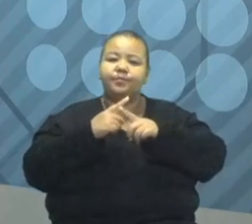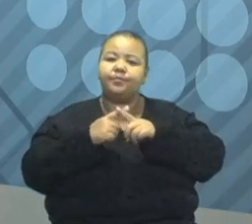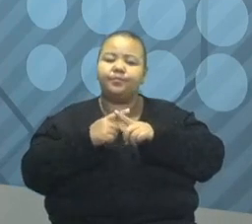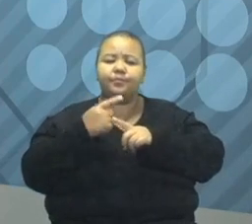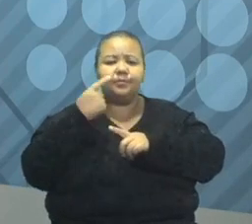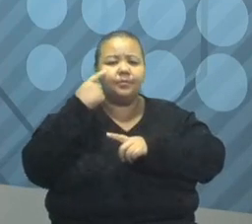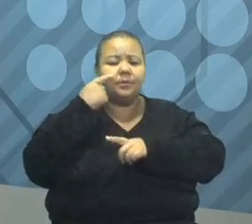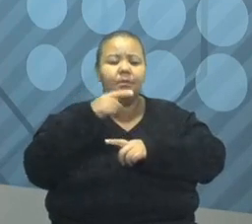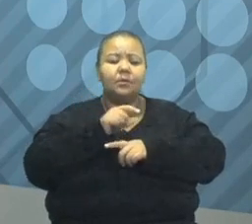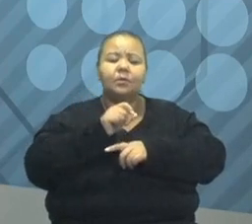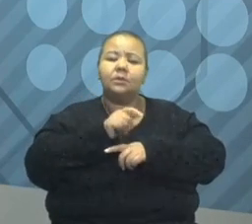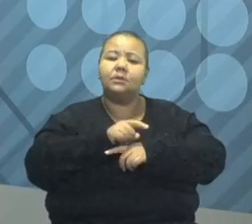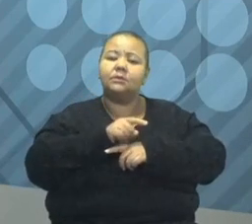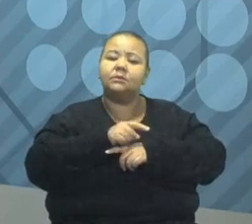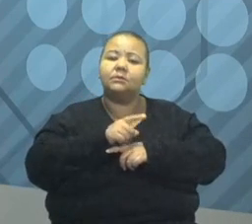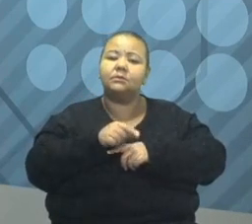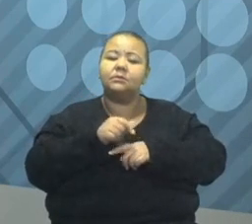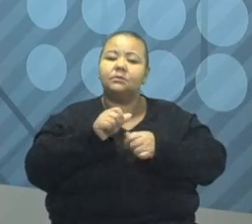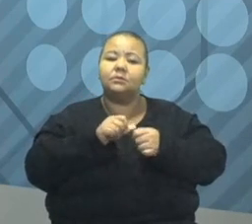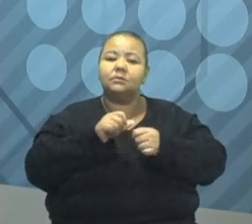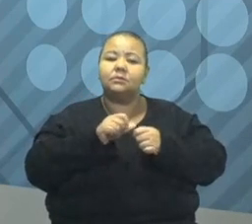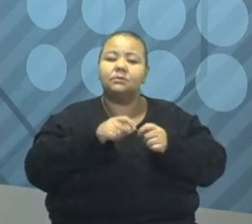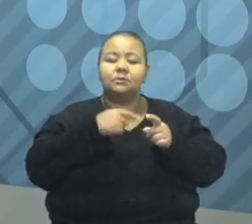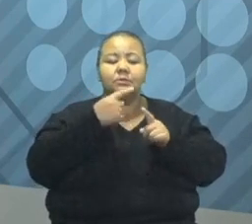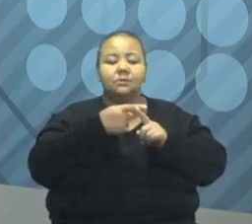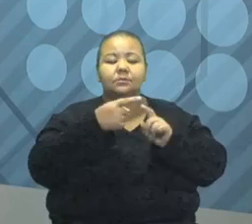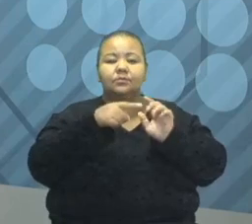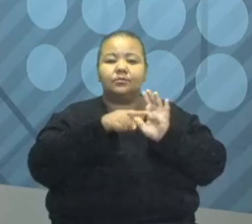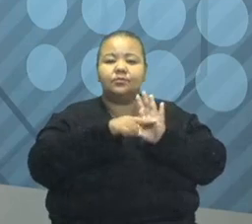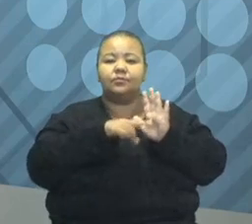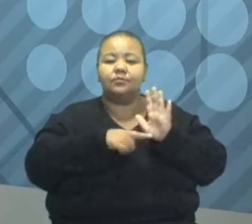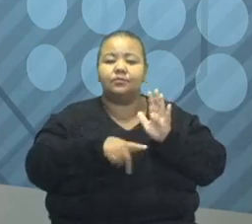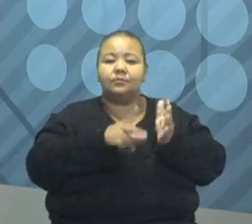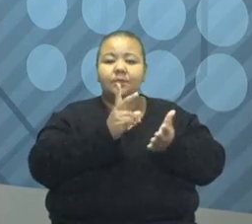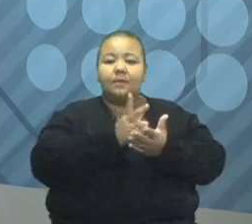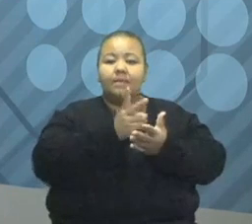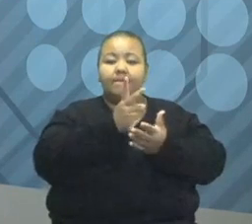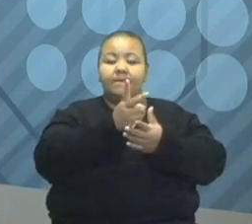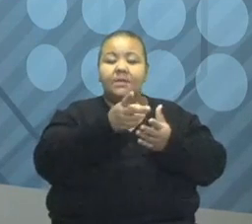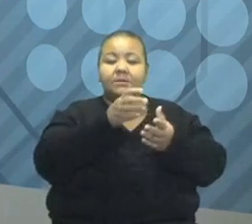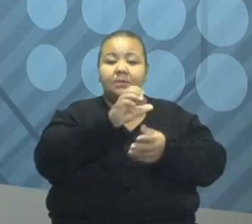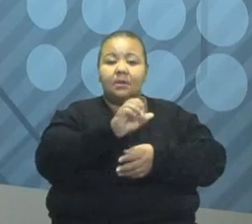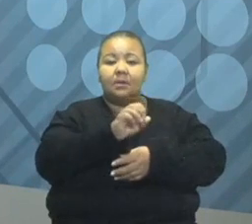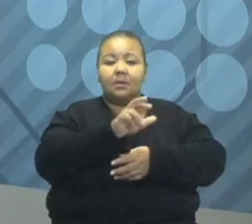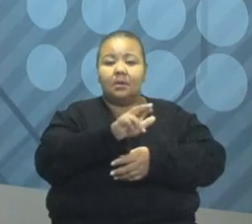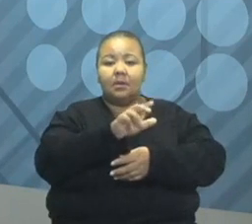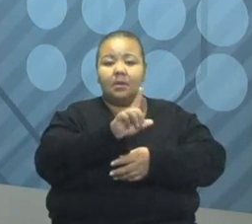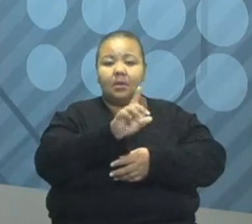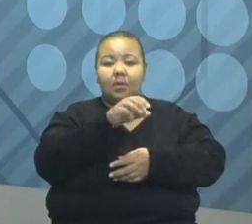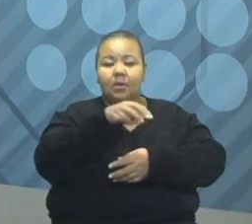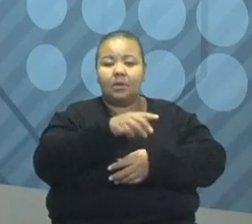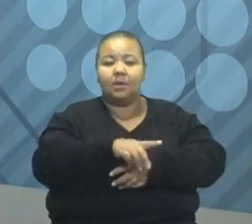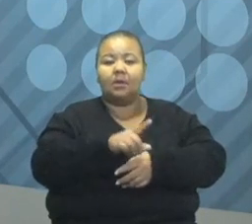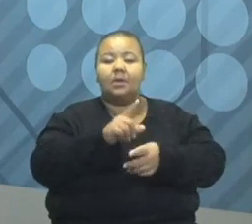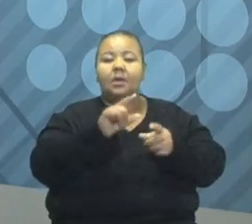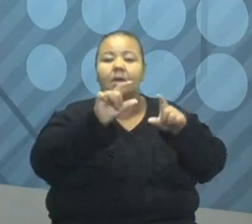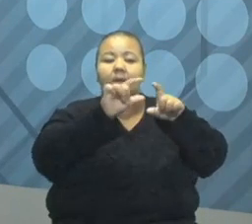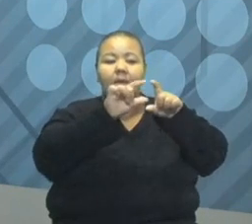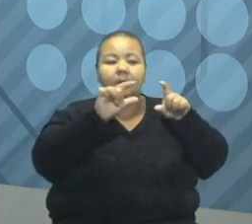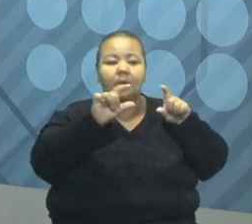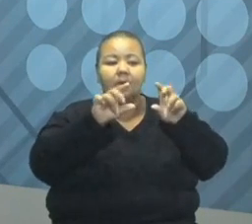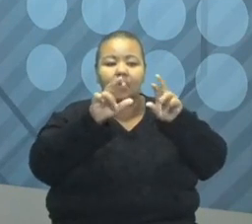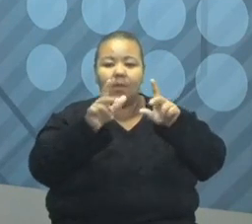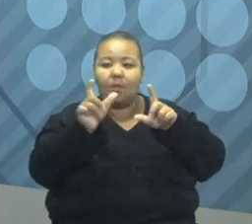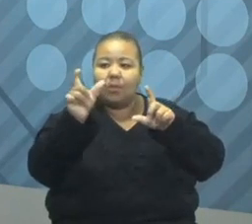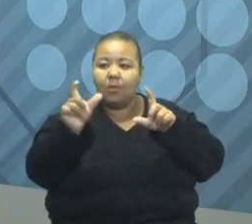conta para fazer uma operação de adição e subtração de matrizes? Se elas têm a mesma ordem, ou seja, se ela tem a mesma quantidade de linhas e